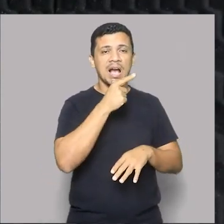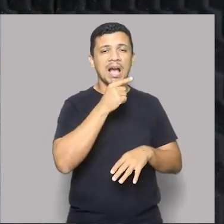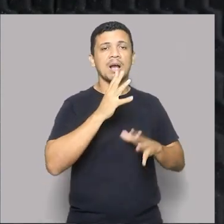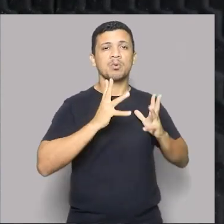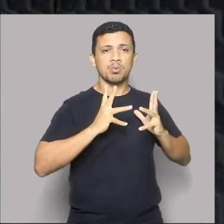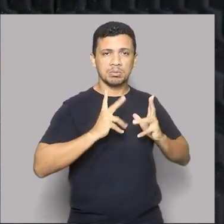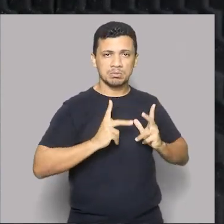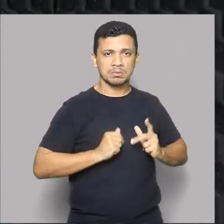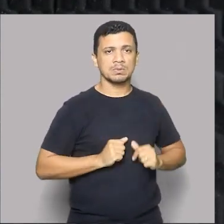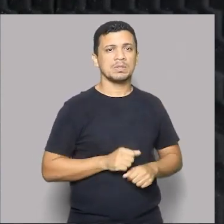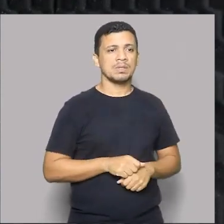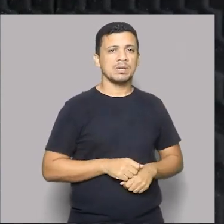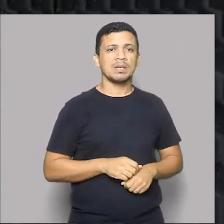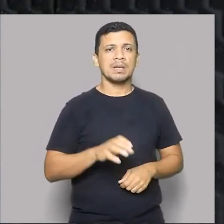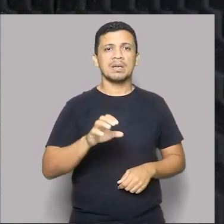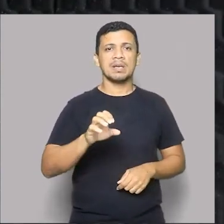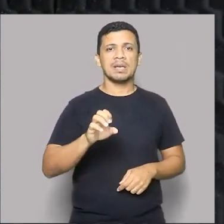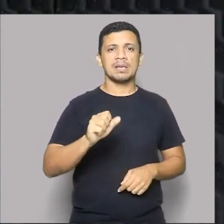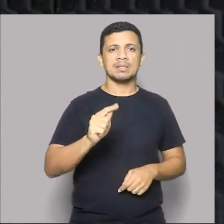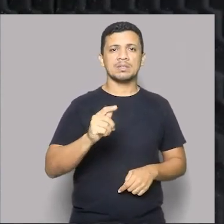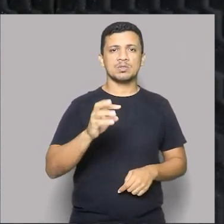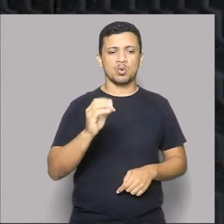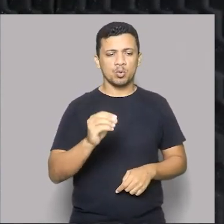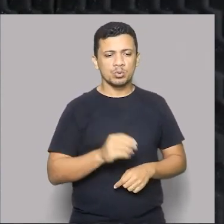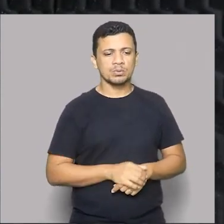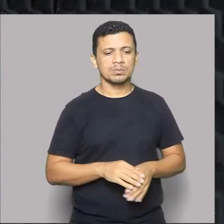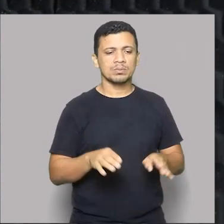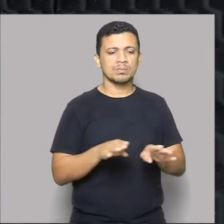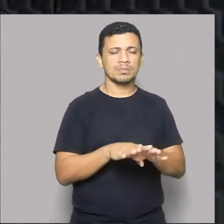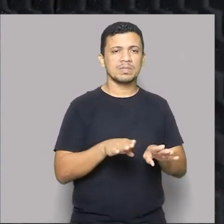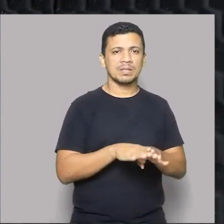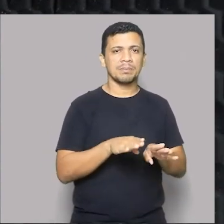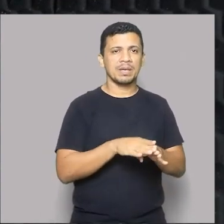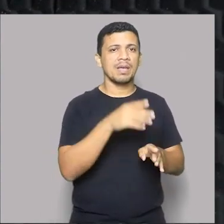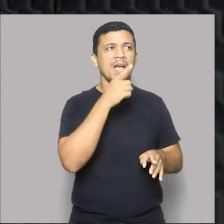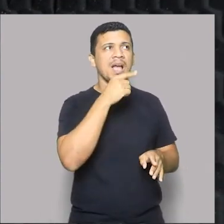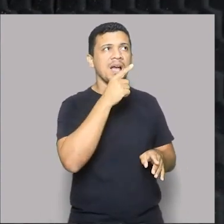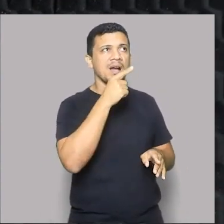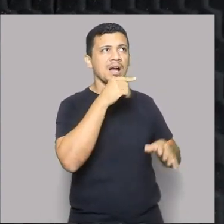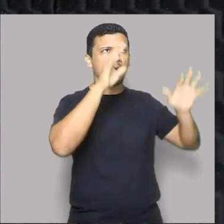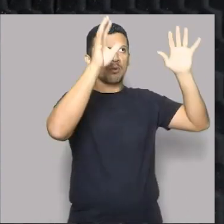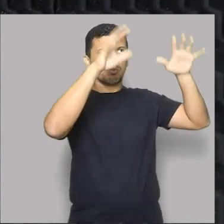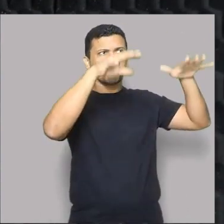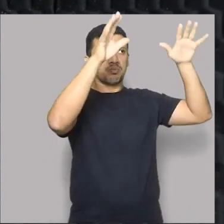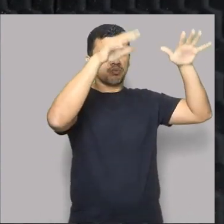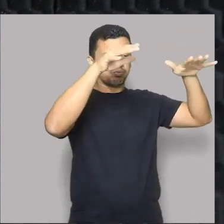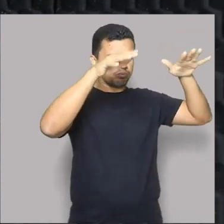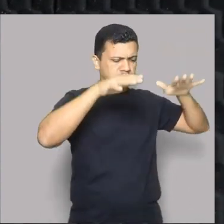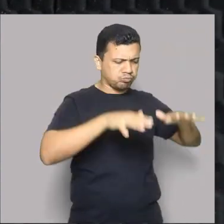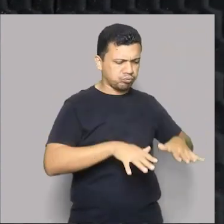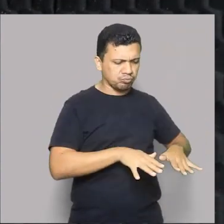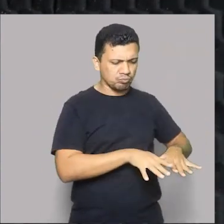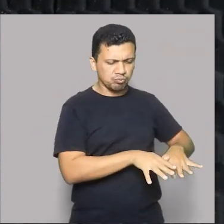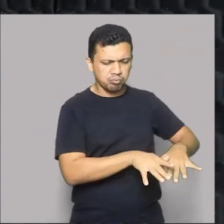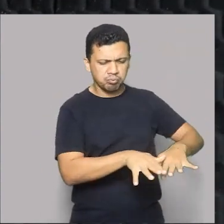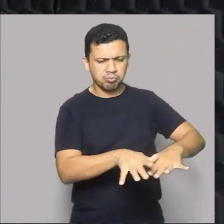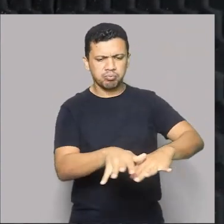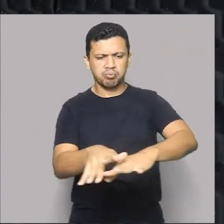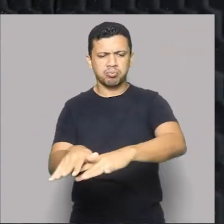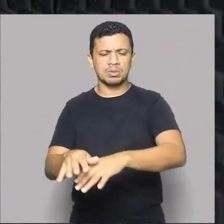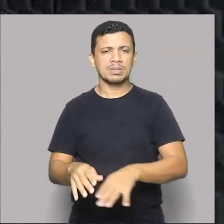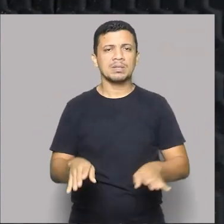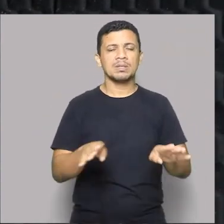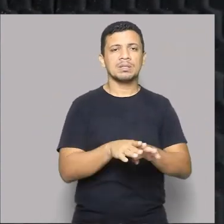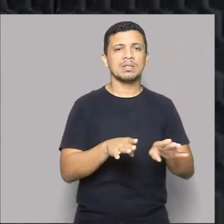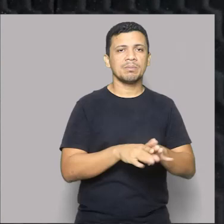ao esgotamento sanitário, à drenagem urbana, que é o escoamento quando acontecem as chuvas, e a coleta de lixo. Olha como